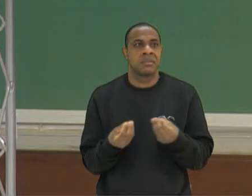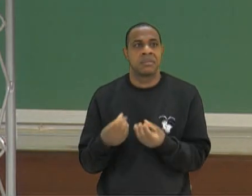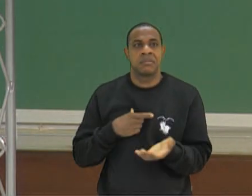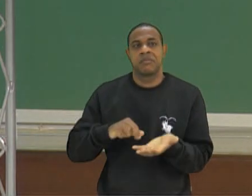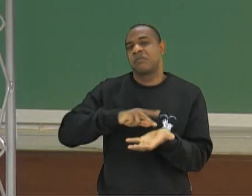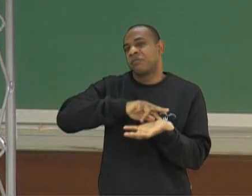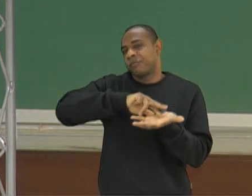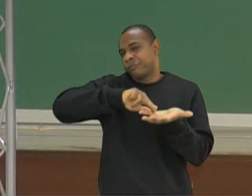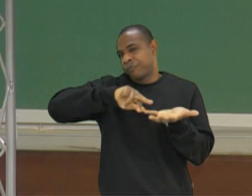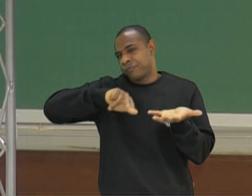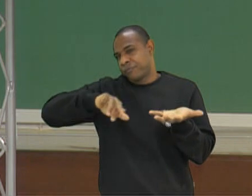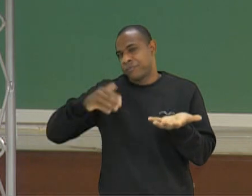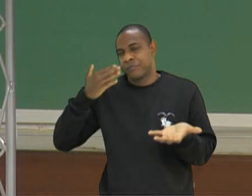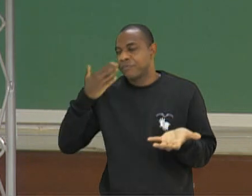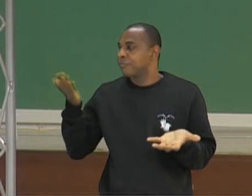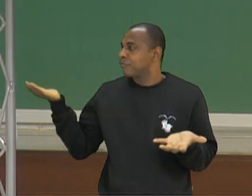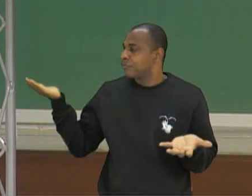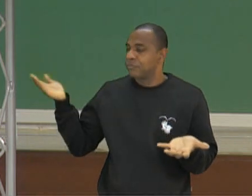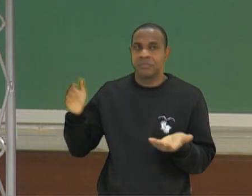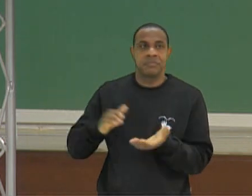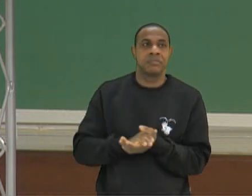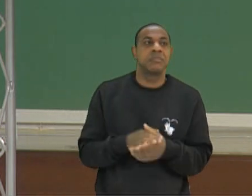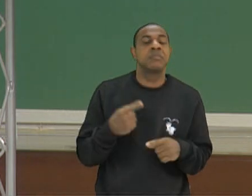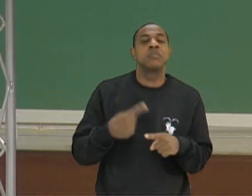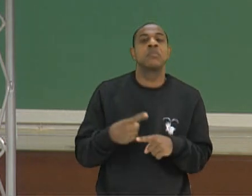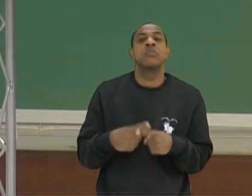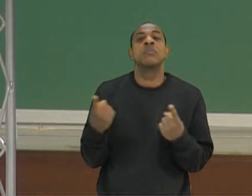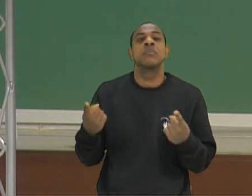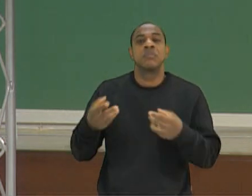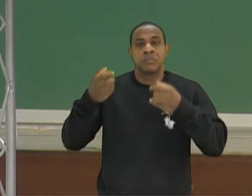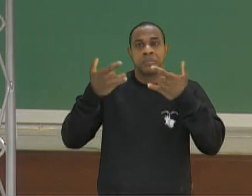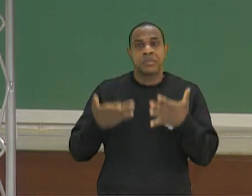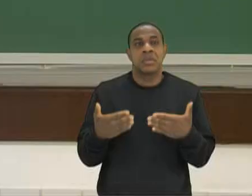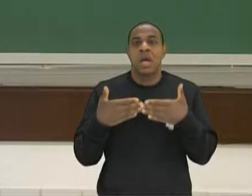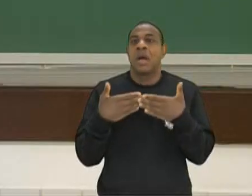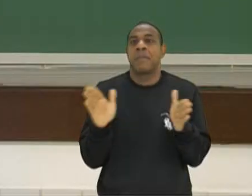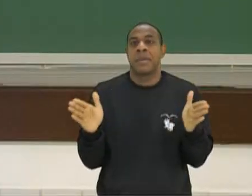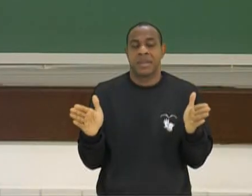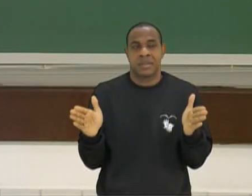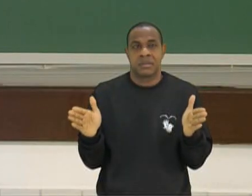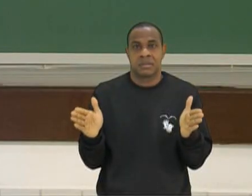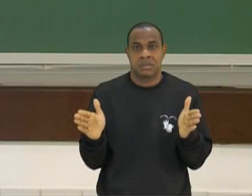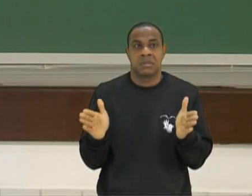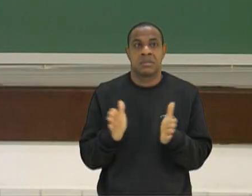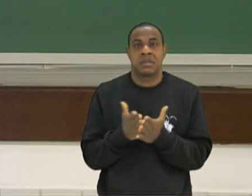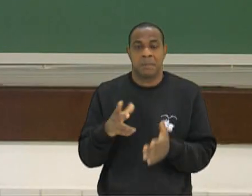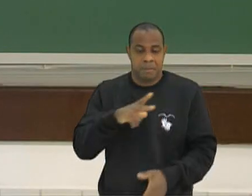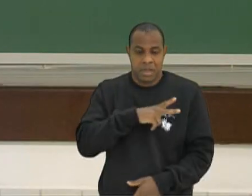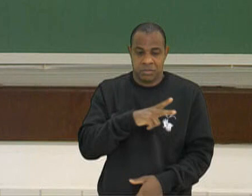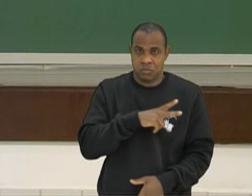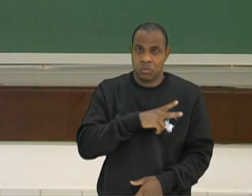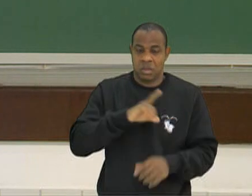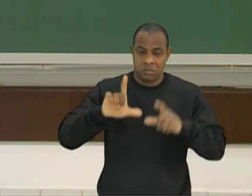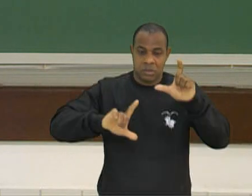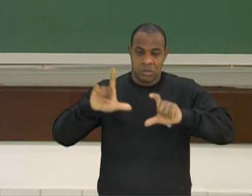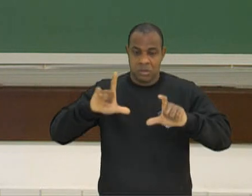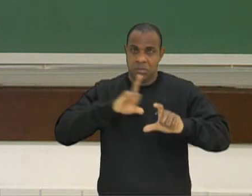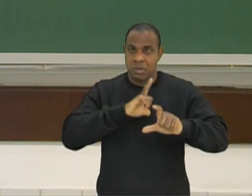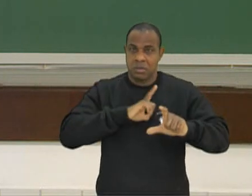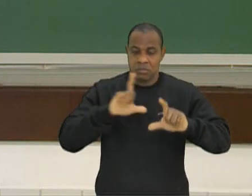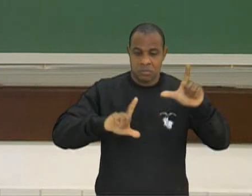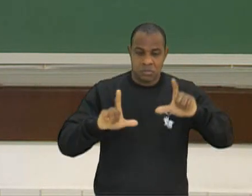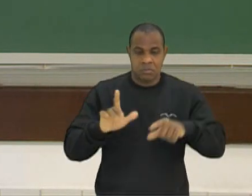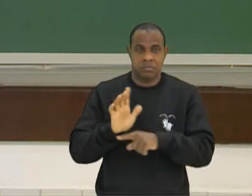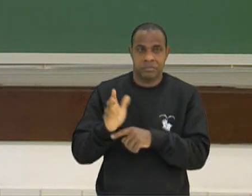várias vertentes? Nem tanto. Isso porque a gente está trabalhando com a rede aberta. Na rede fechada de programação de televisão, você tem isso há